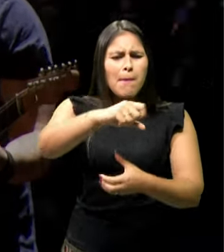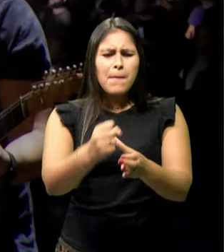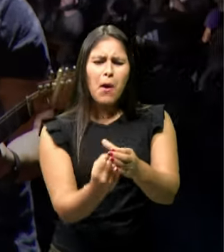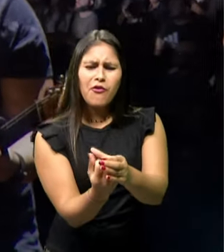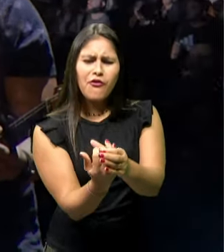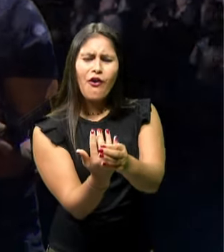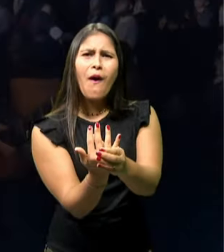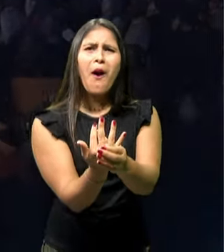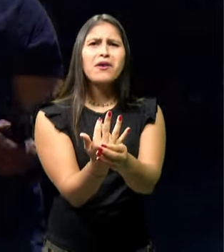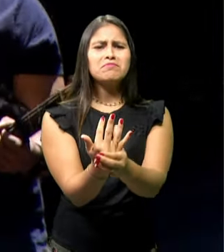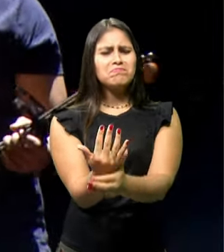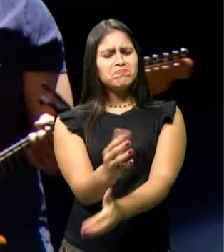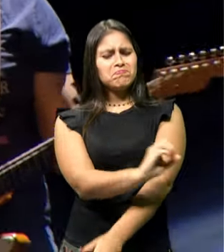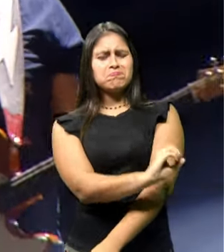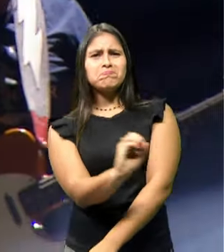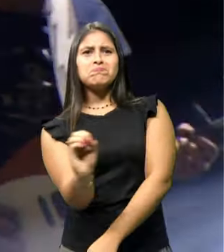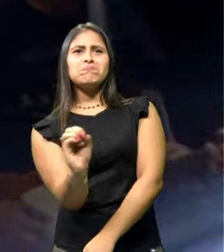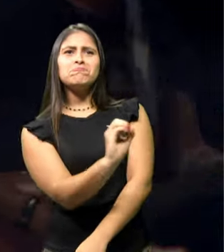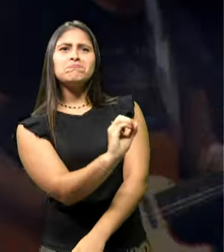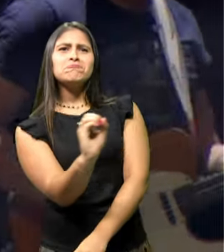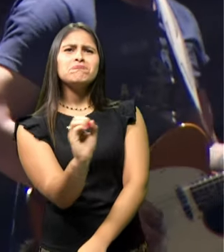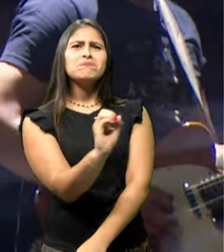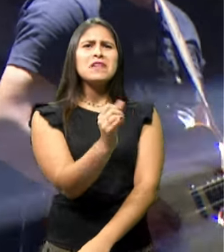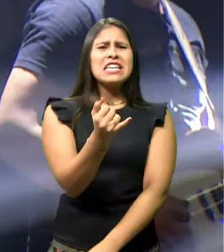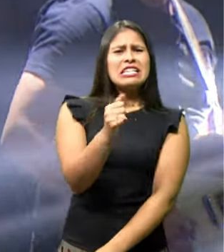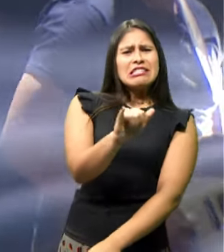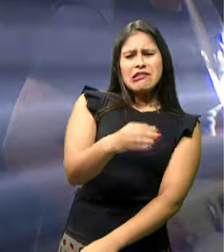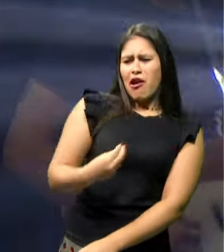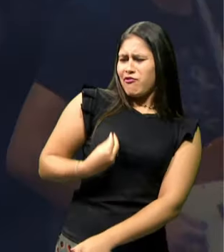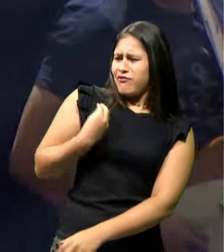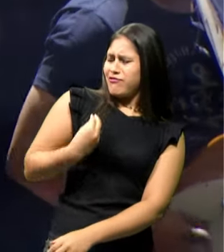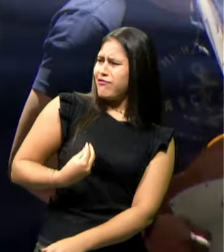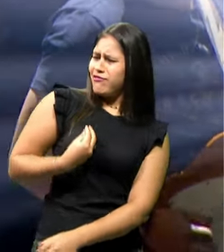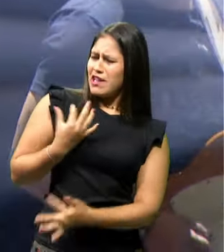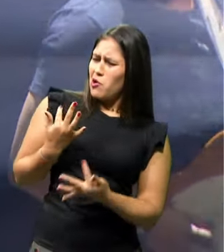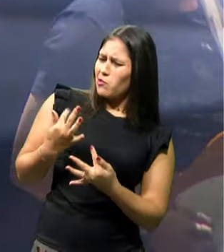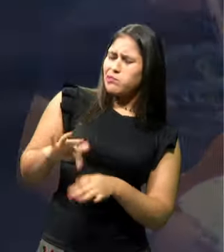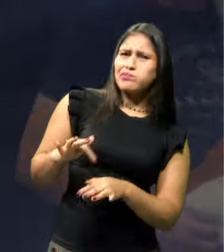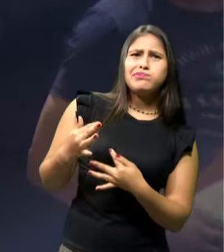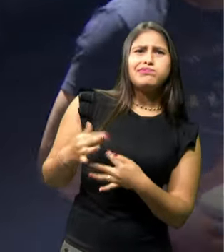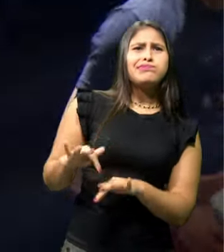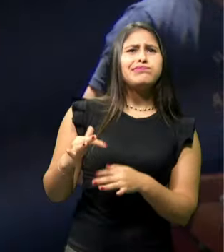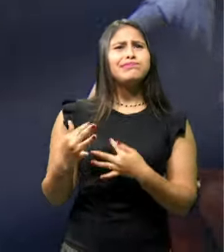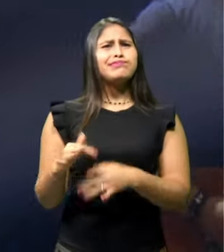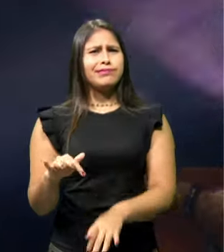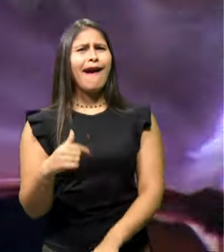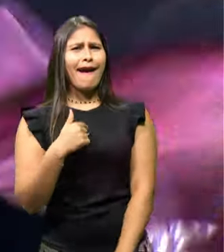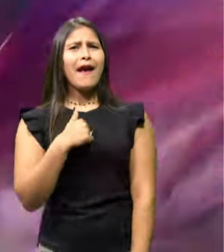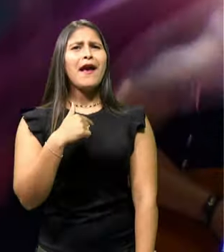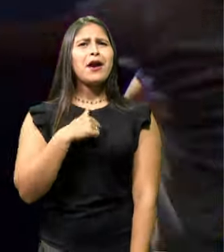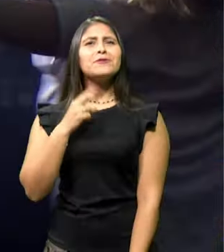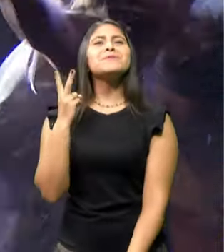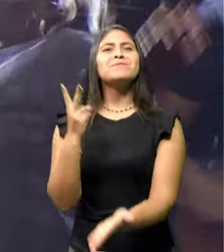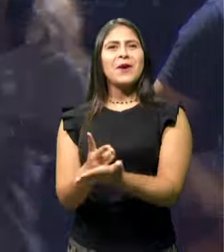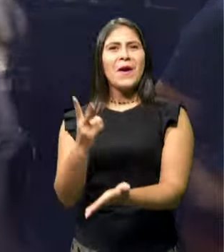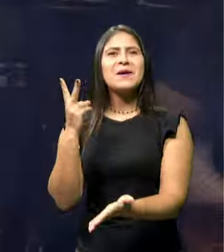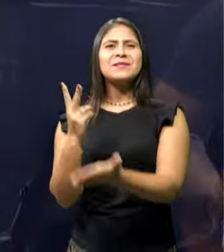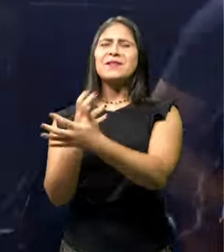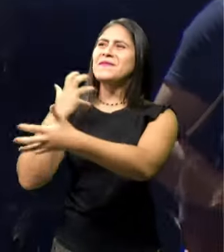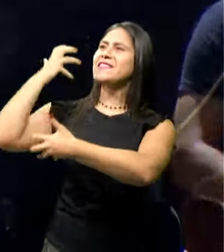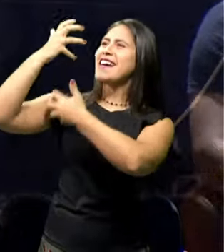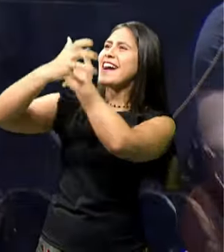vide não floresça, mesmo que a vida traga dor, ainda assim